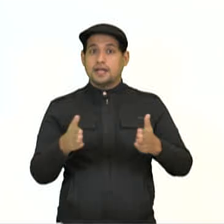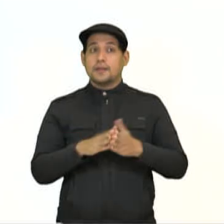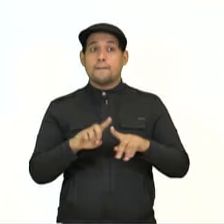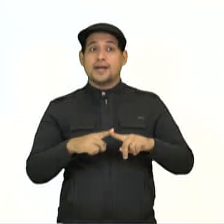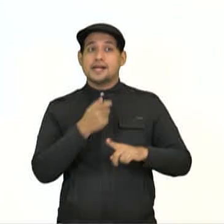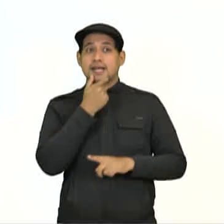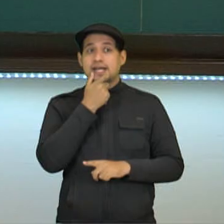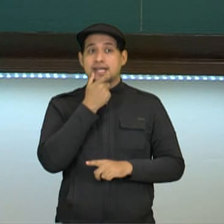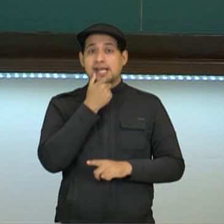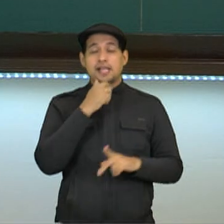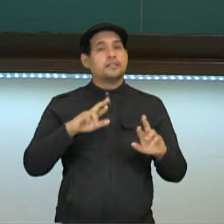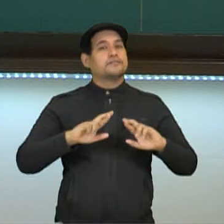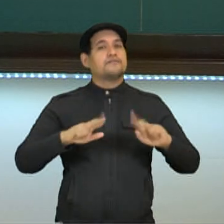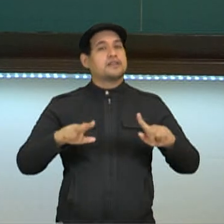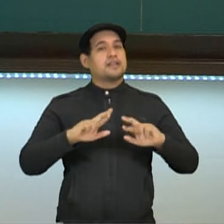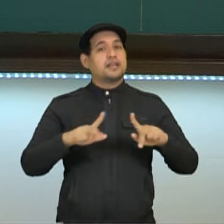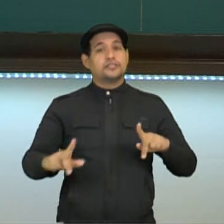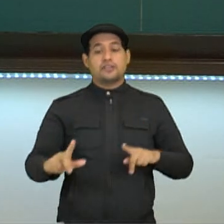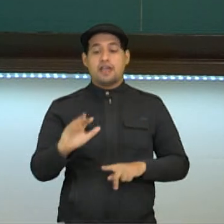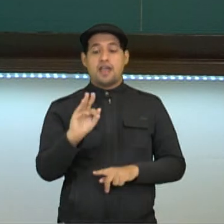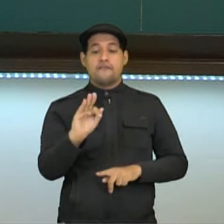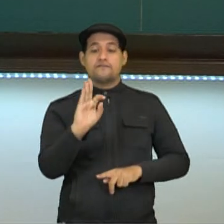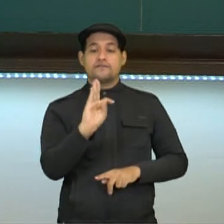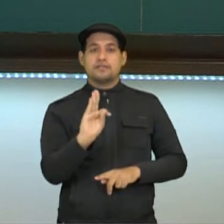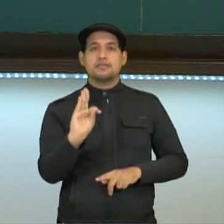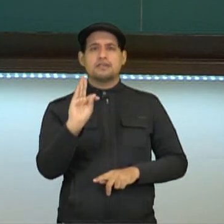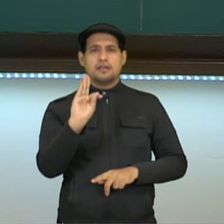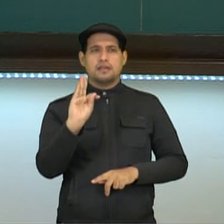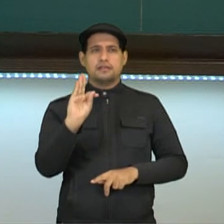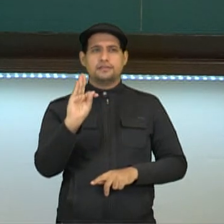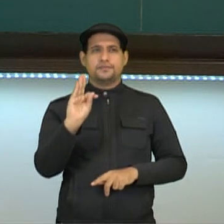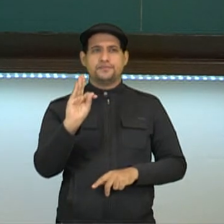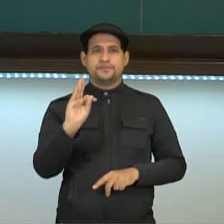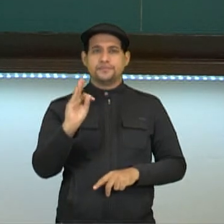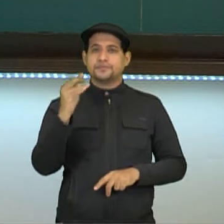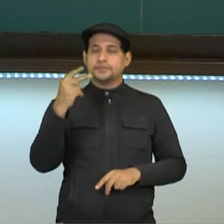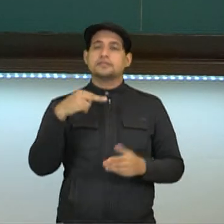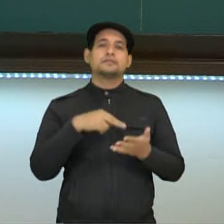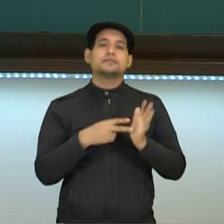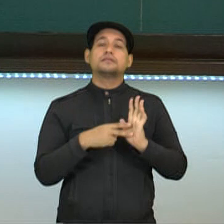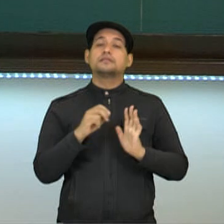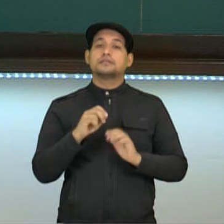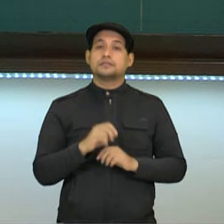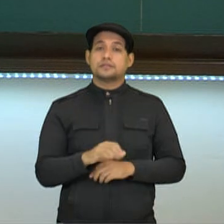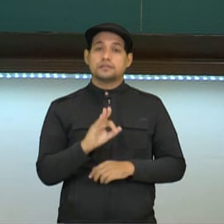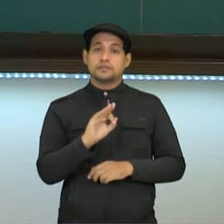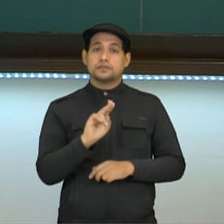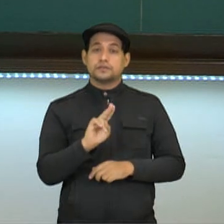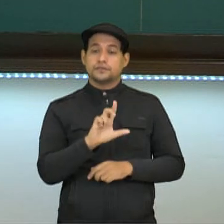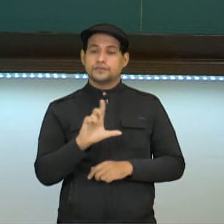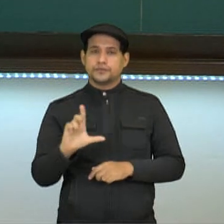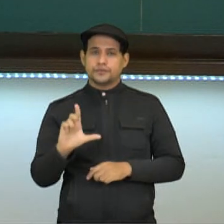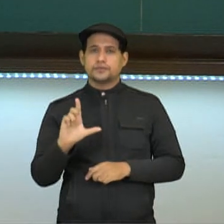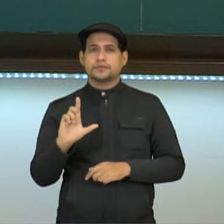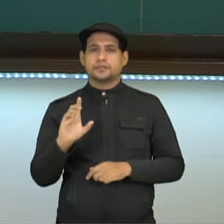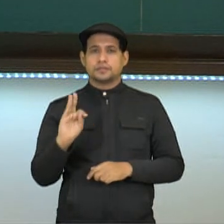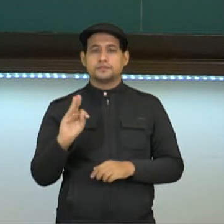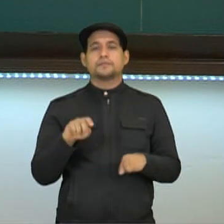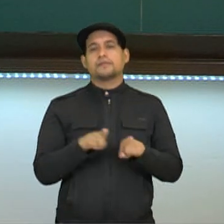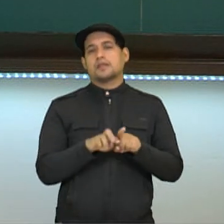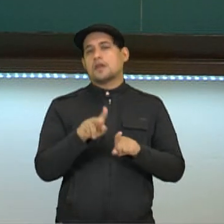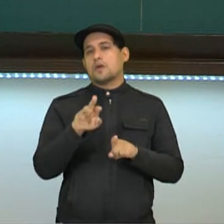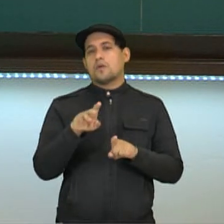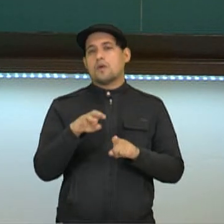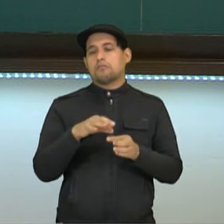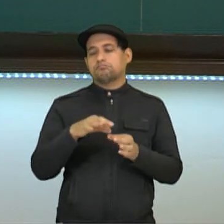dessa forma, que eles colocam a expressão foot. Então seria o foot com o doisinho, a mesma ideia